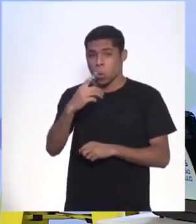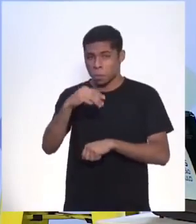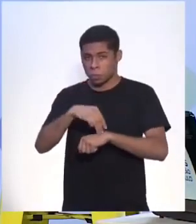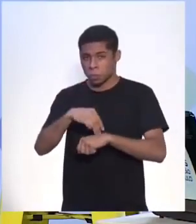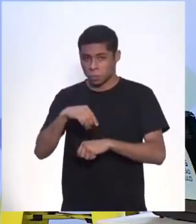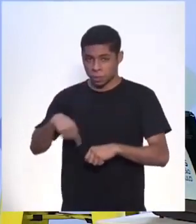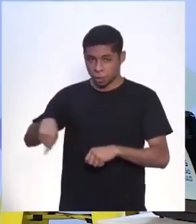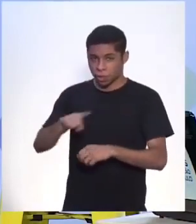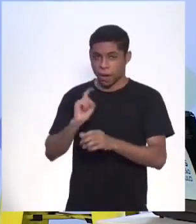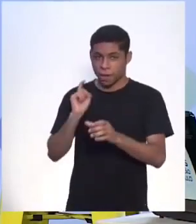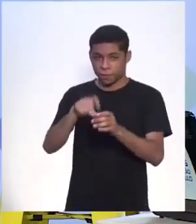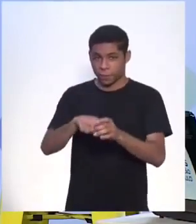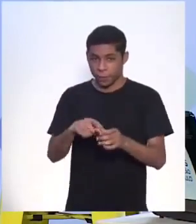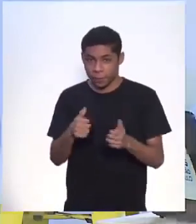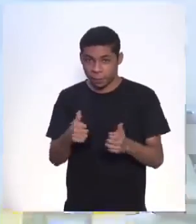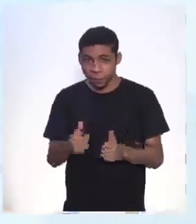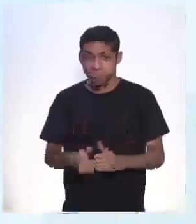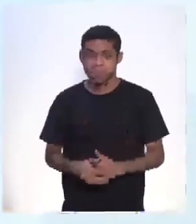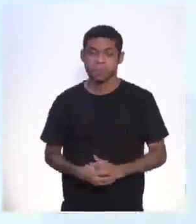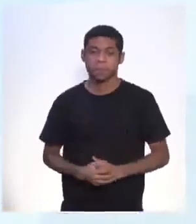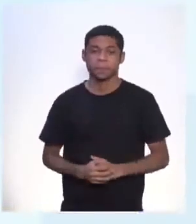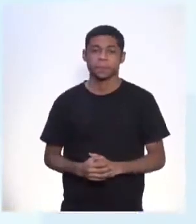a gente já retorna. Até já.